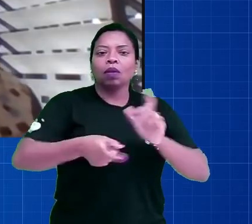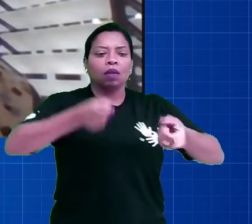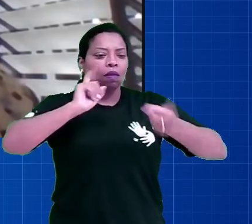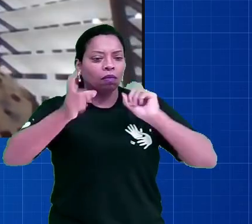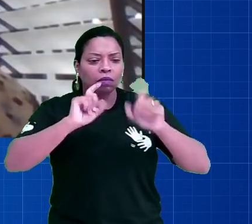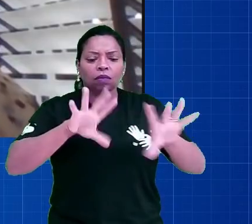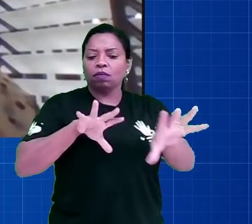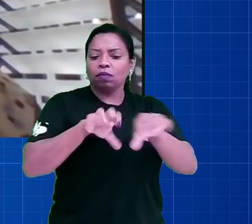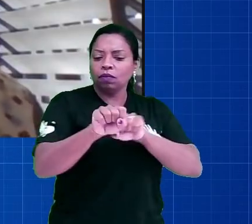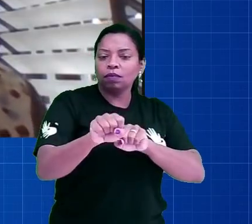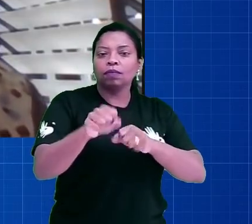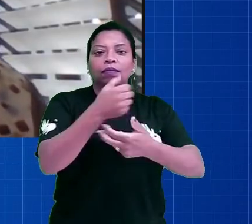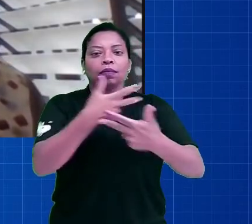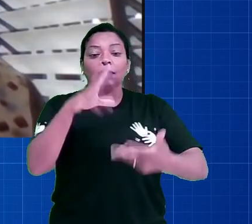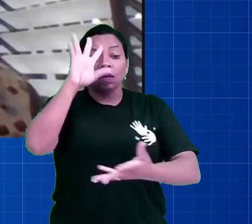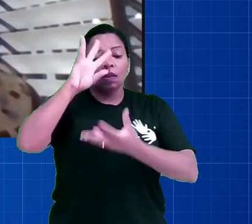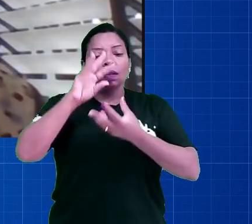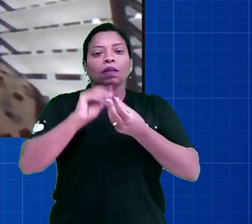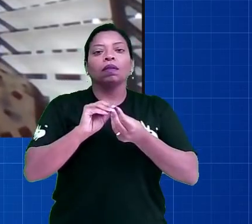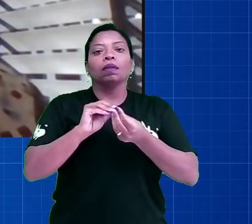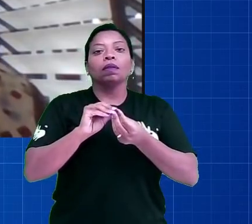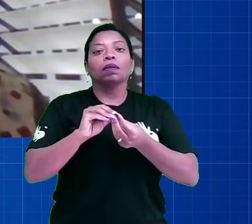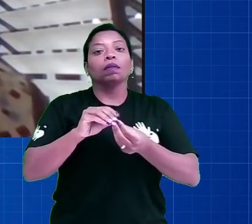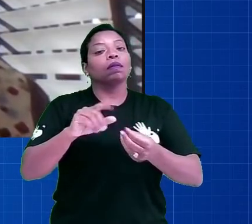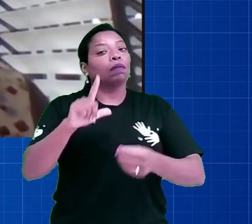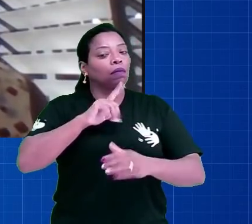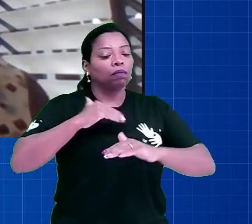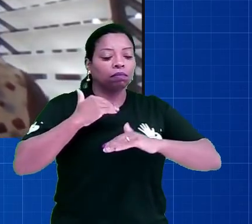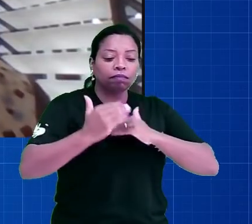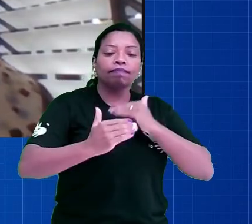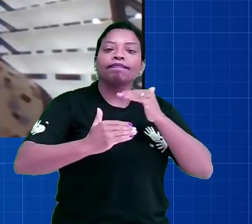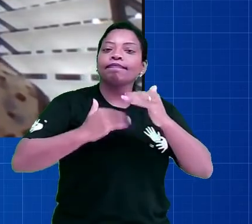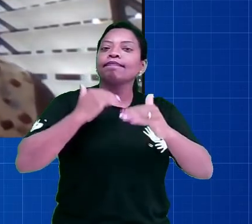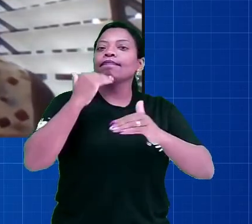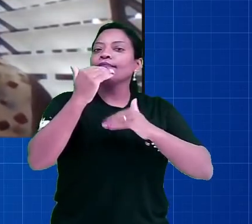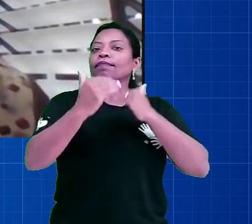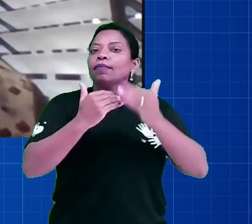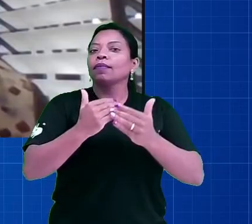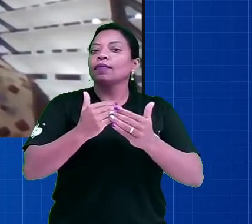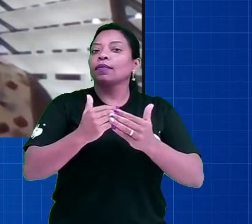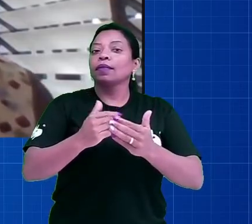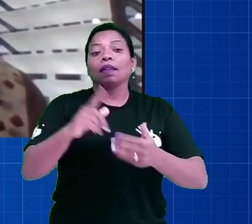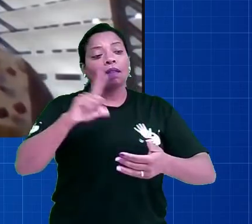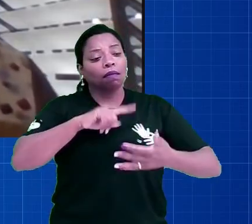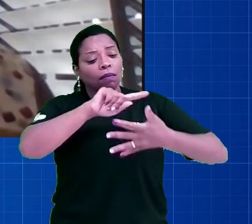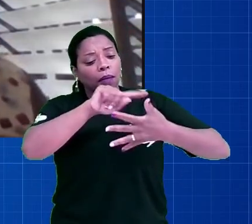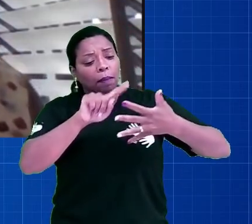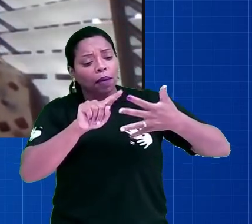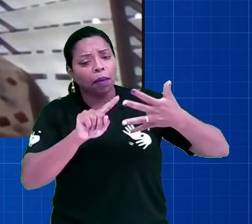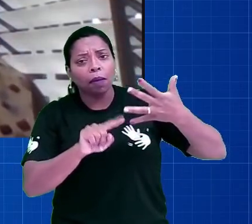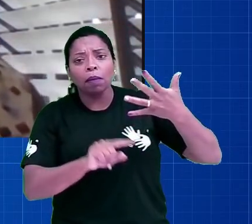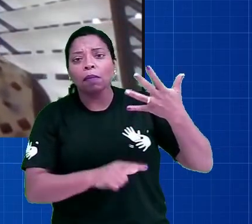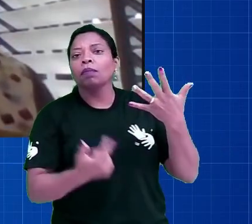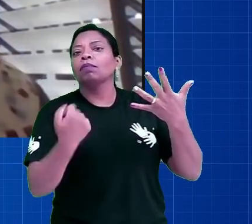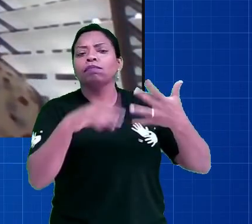formações, e compreender que é um processo, que todo processo tem etapas, e que a gente precisa,